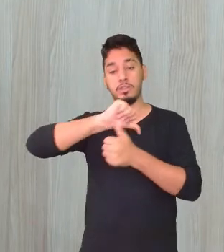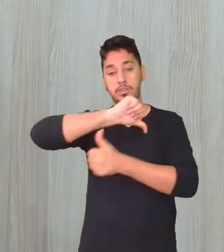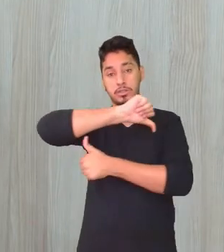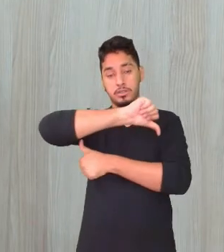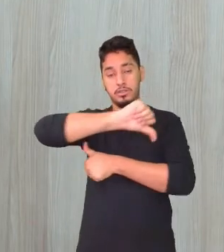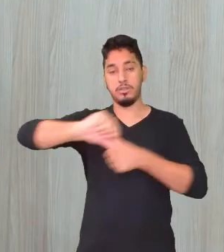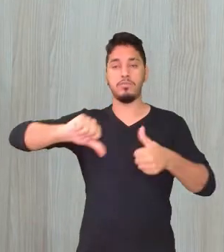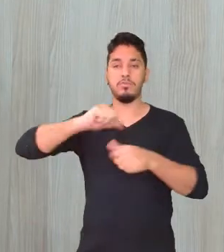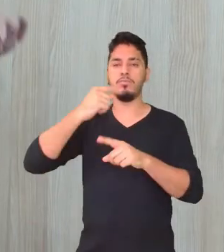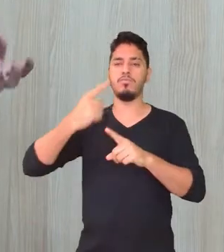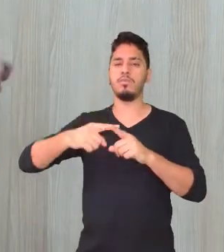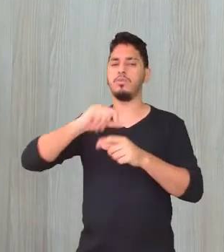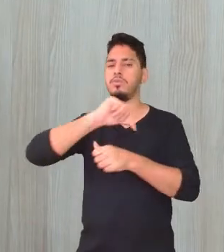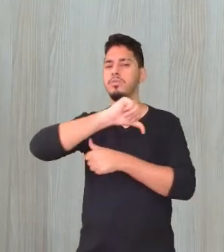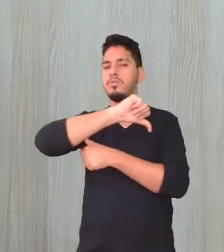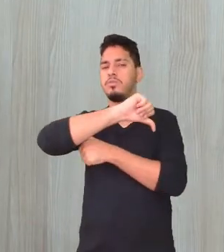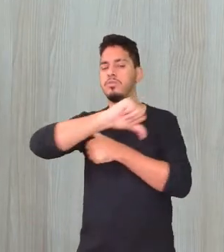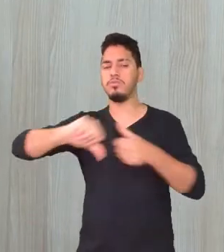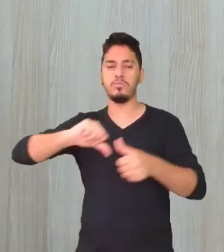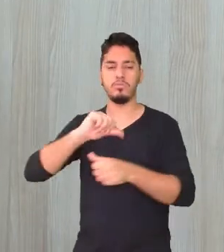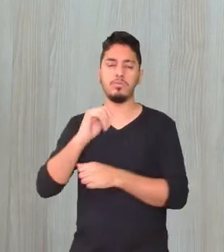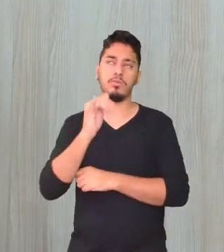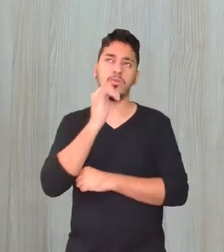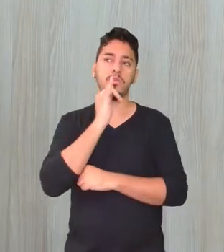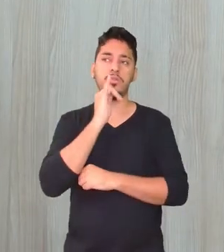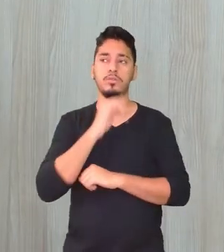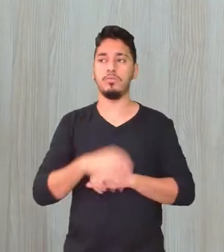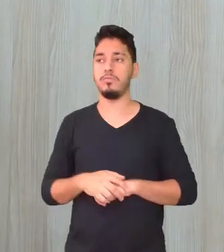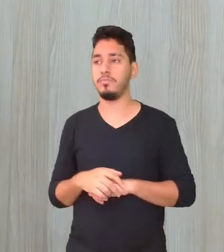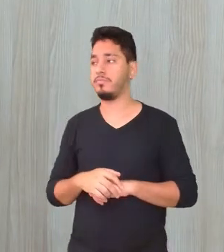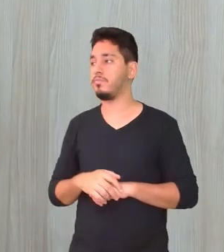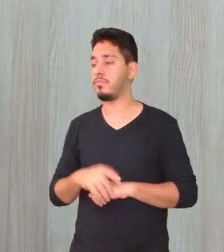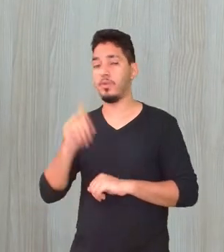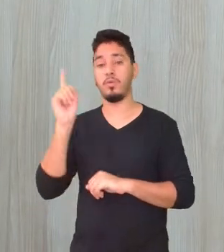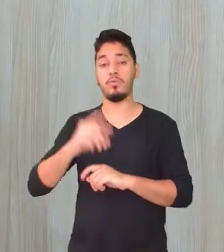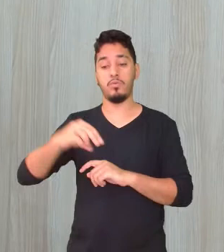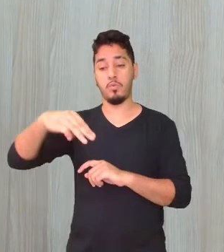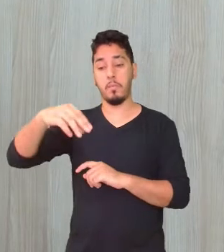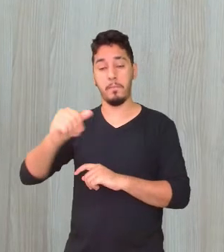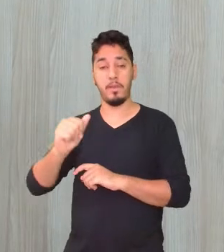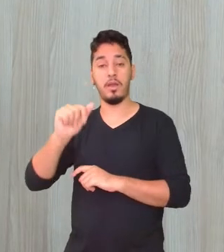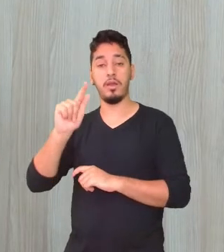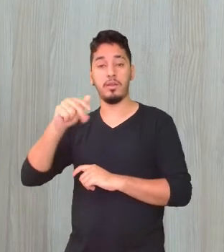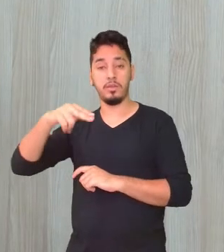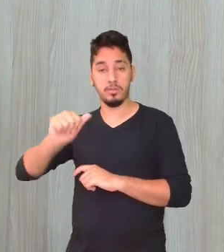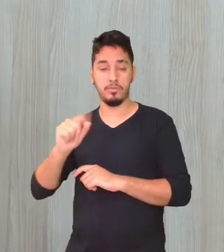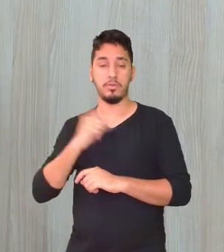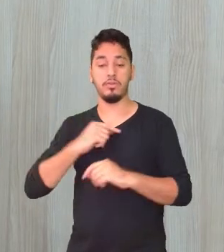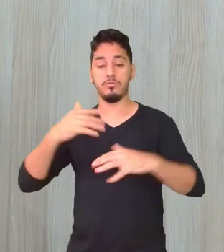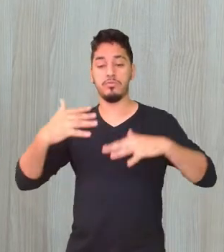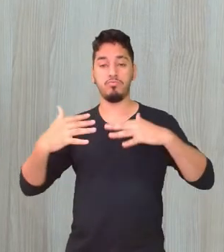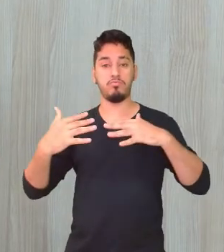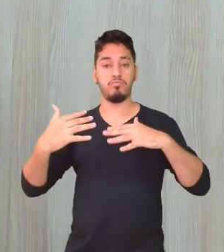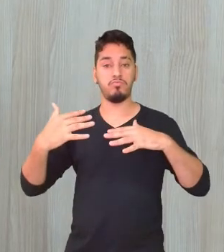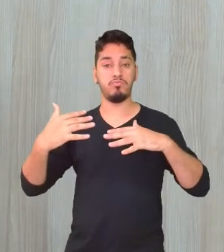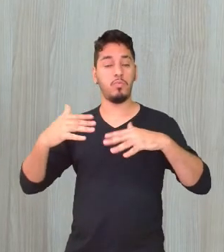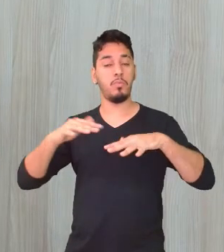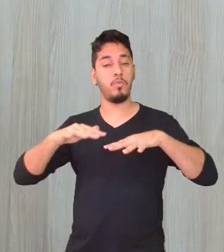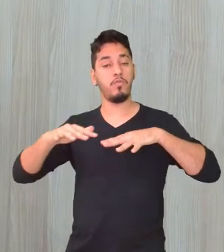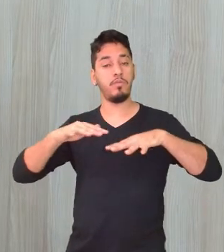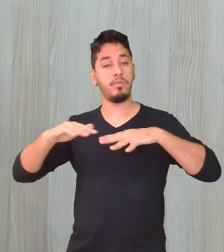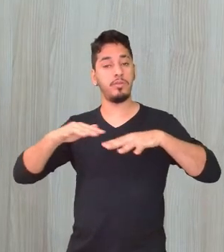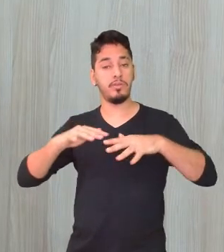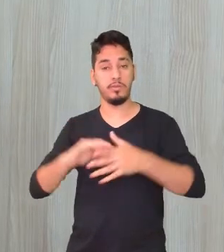Sim. Por que transformador? Porque, por exemplo... Onde o magma está se movimentando, né, prof? Exatamente, que é justamente no manto. No